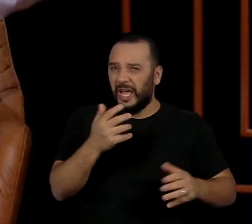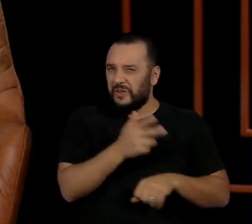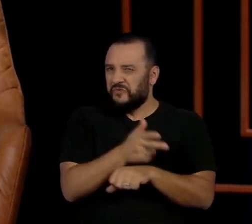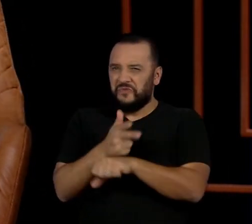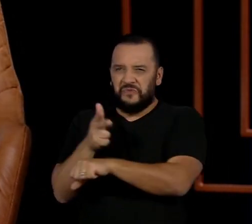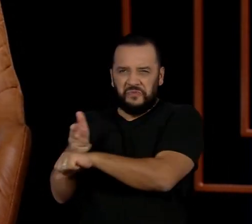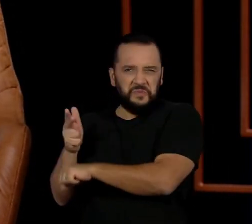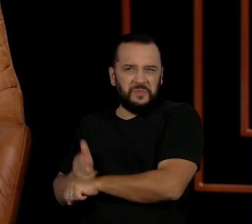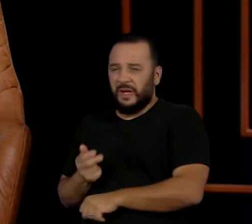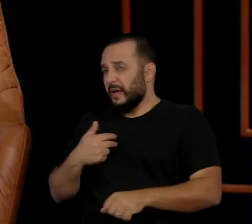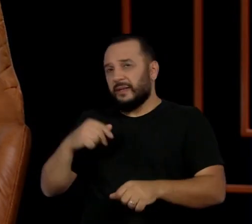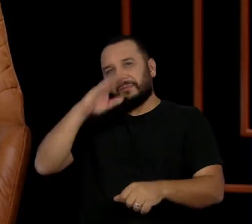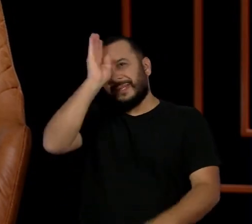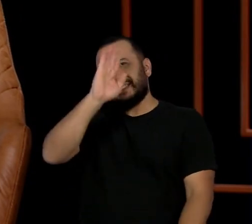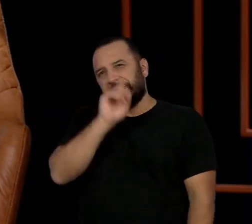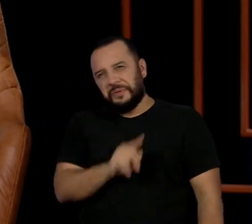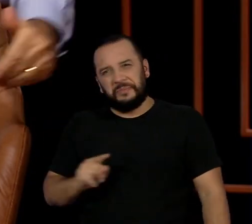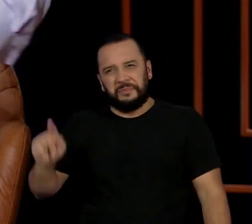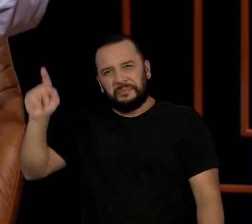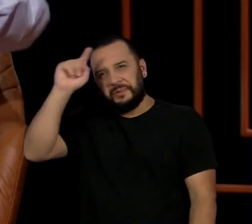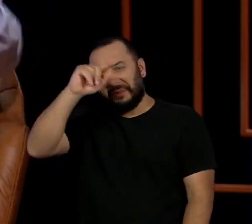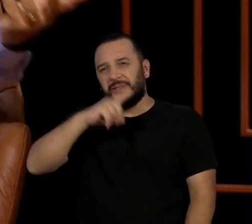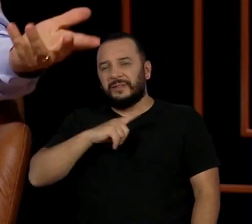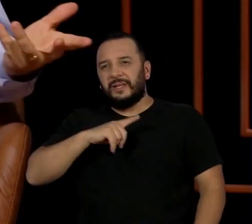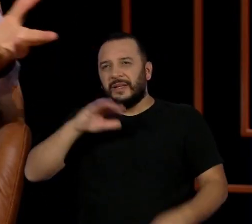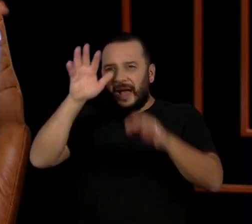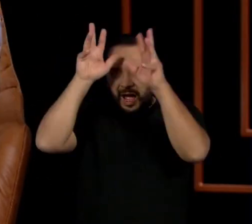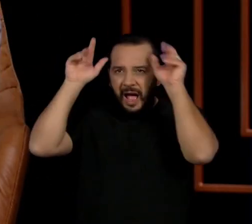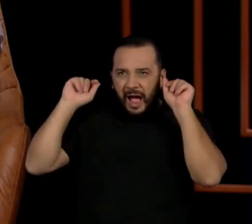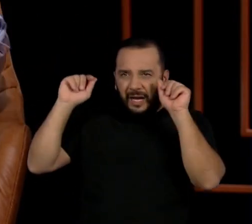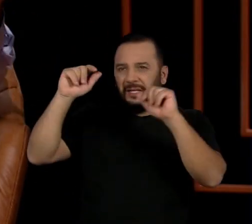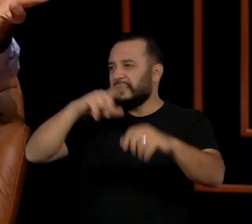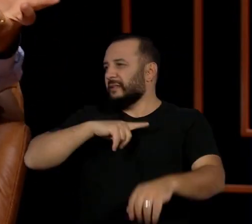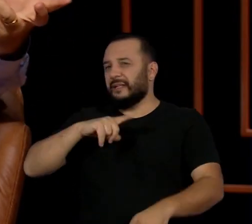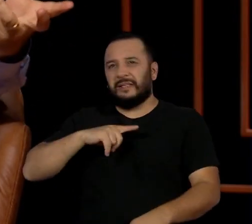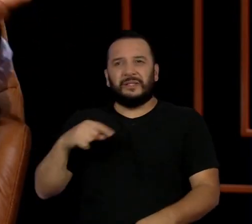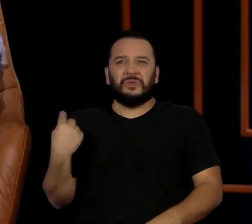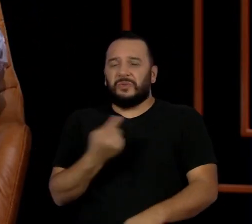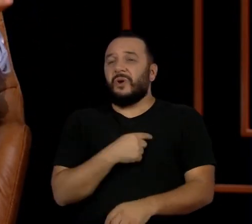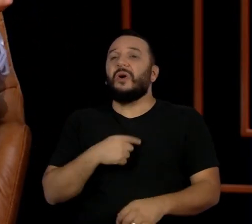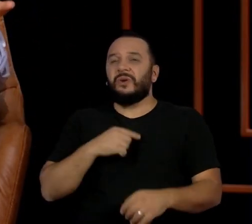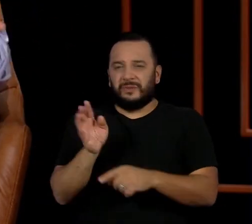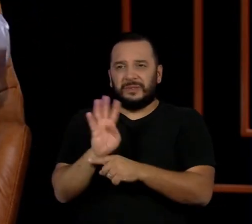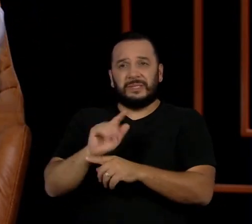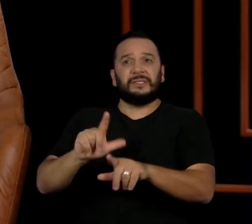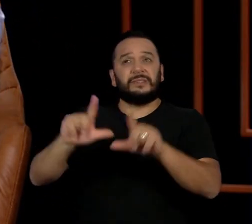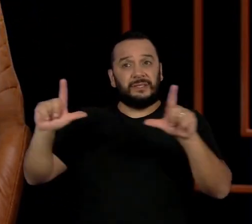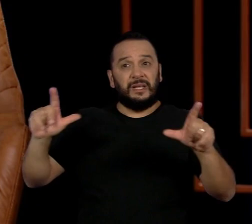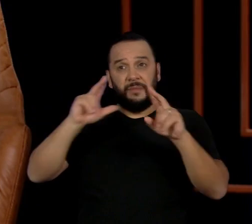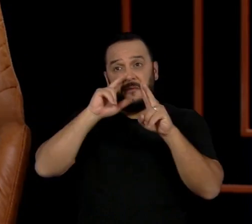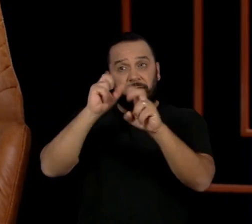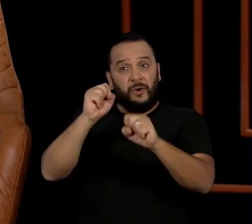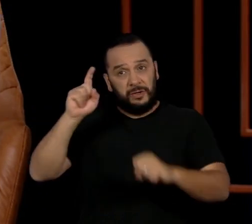Marte 1 para falar, está o filme do Acre, o filme... Pô, nosso cinema é forte, é importante. Vejam o nosso cinema,